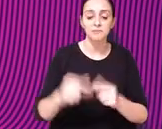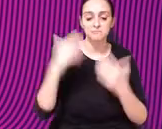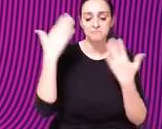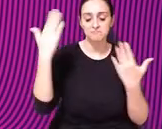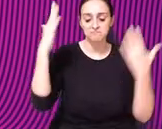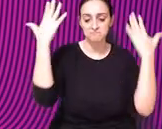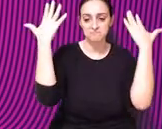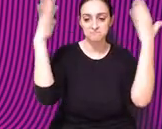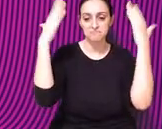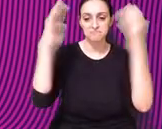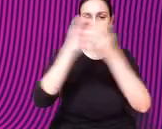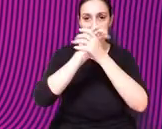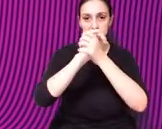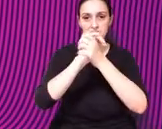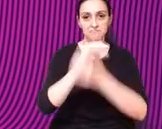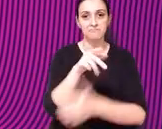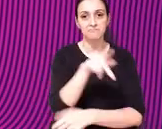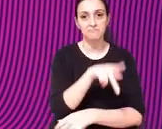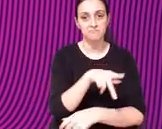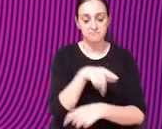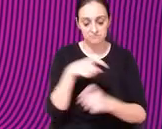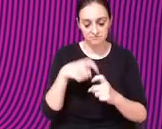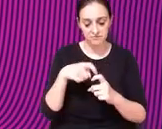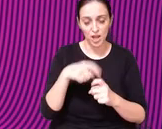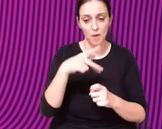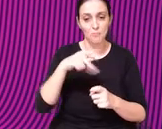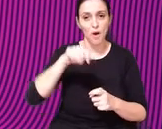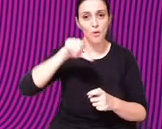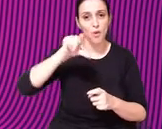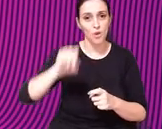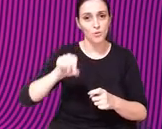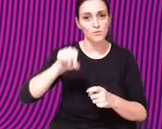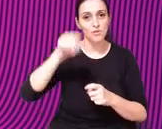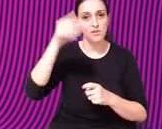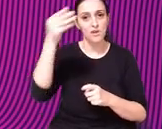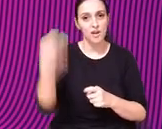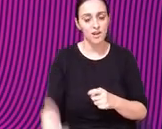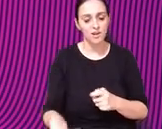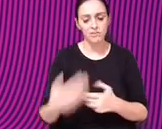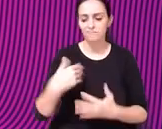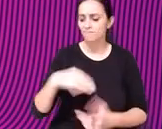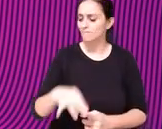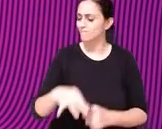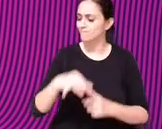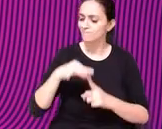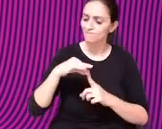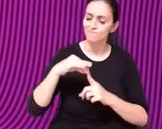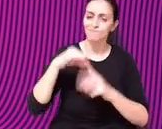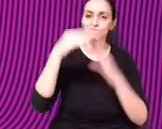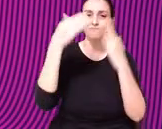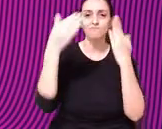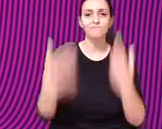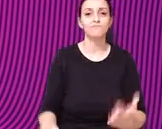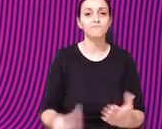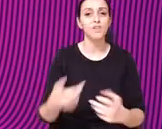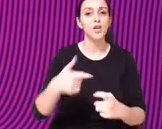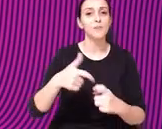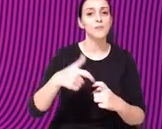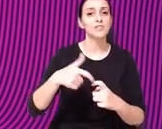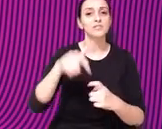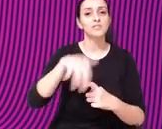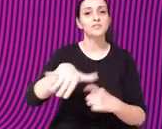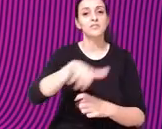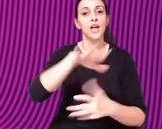nosso estimado Dr. Paulo César Pereira, um dos ícones da medicina Américas e um dos ícones da